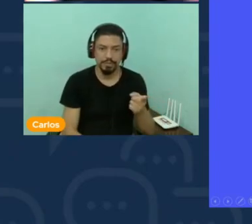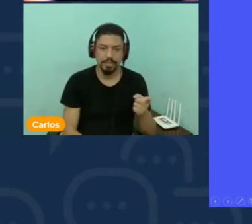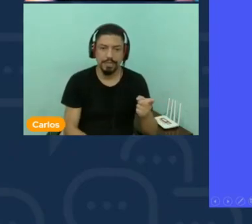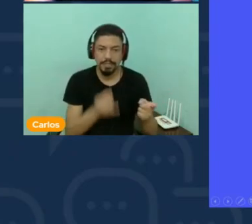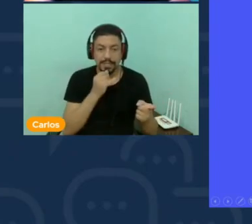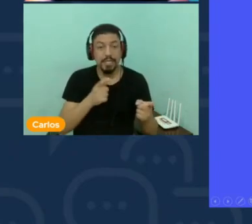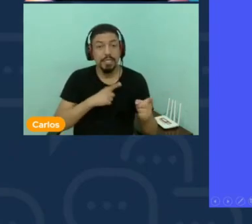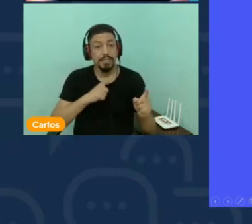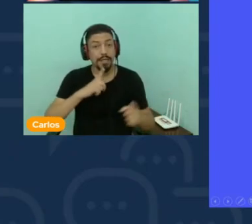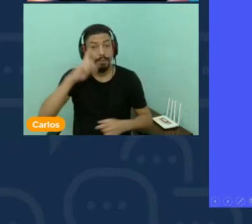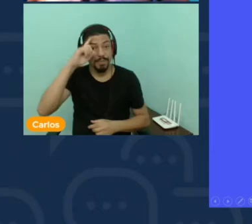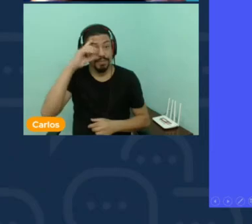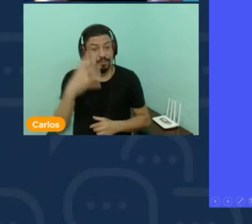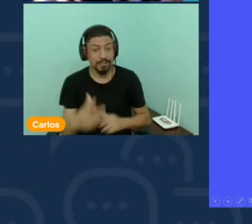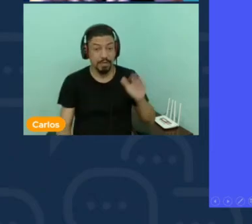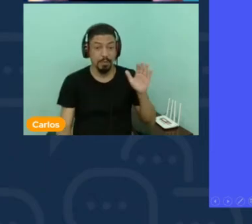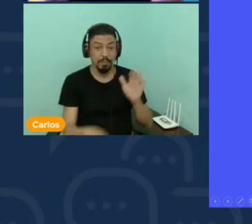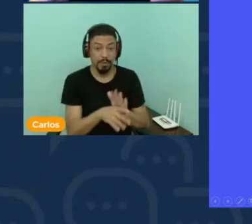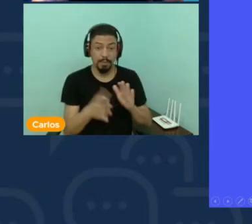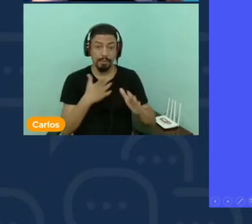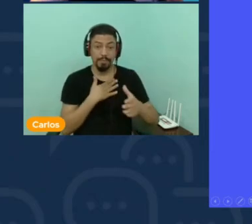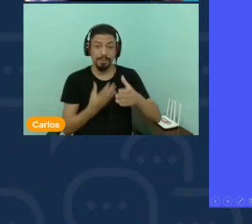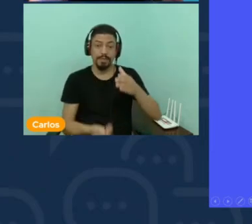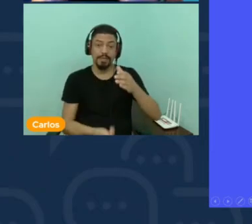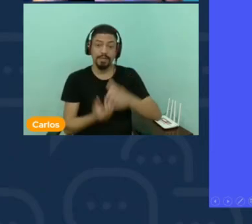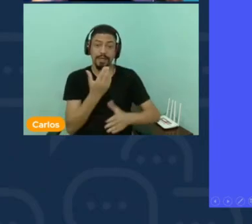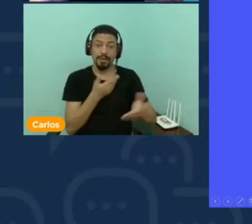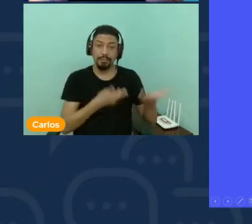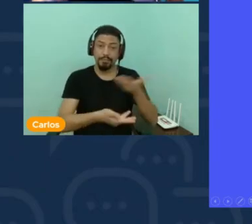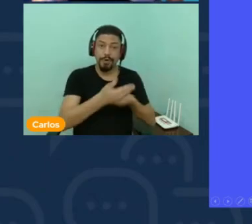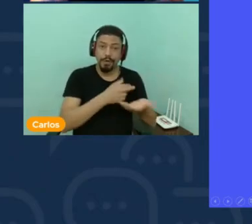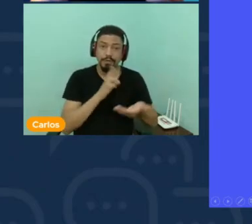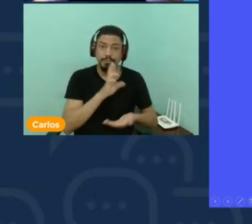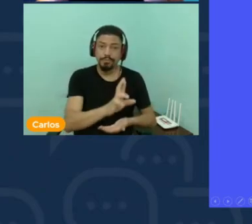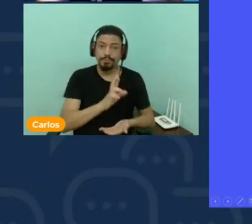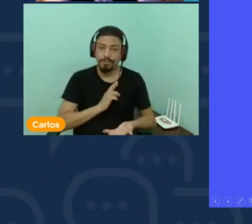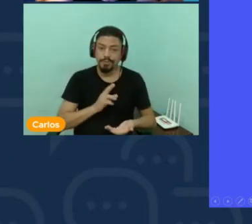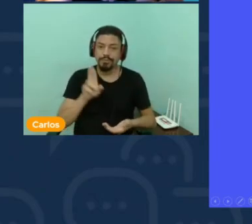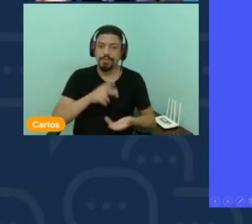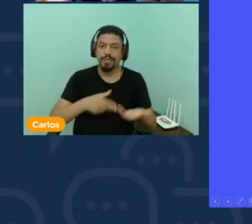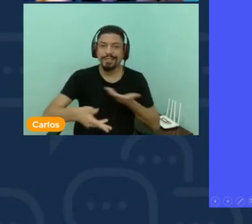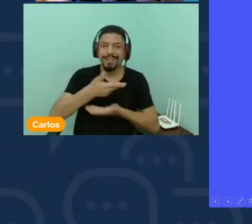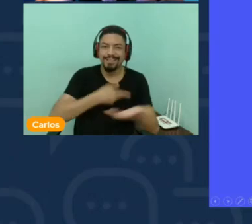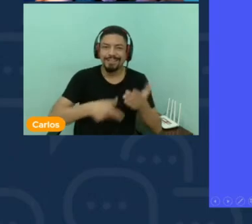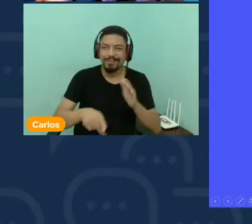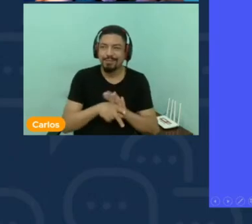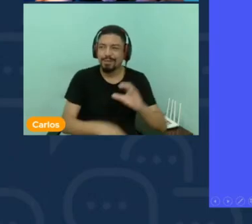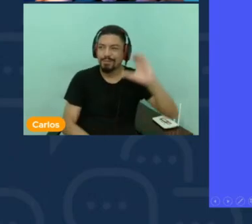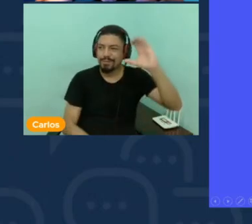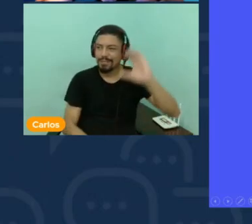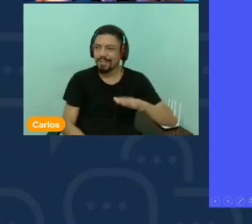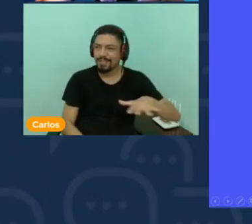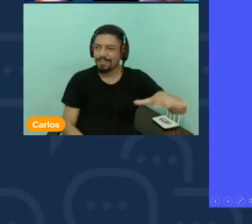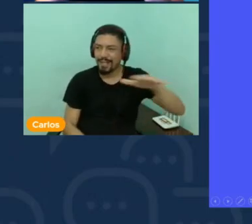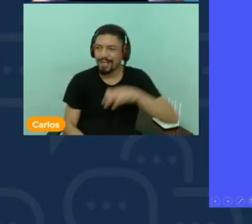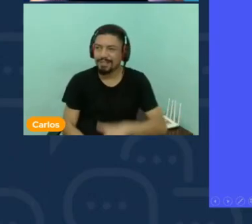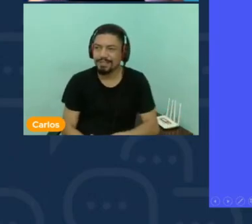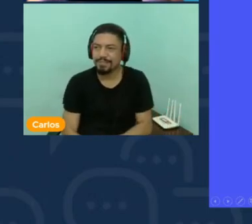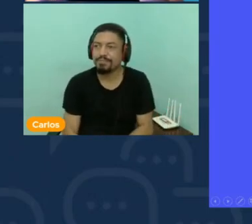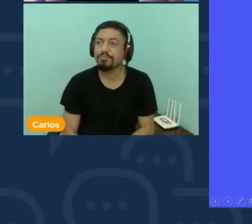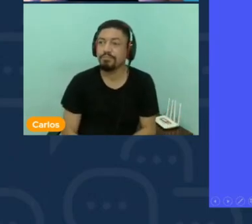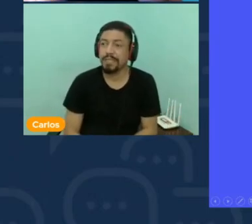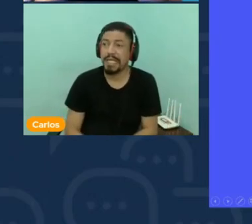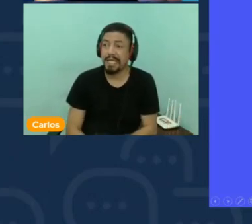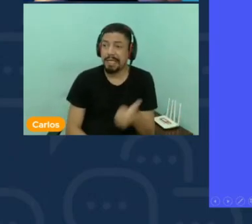inteligência artificial que gera resposta com base nas interações ali dos meus clientes. O meu cliente